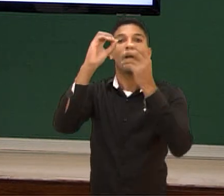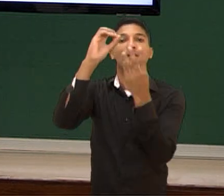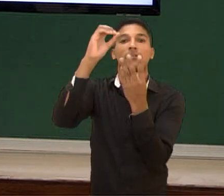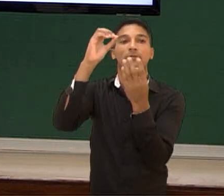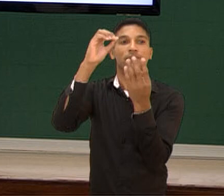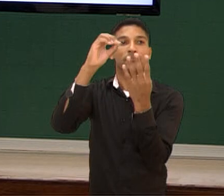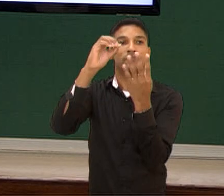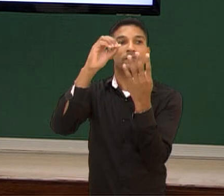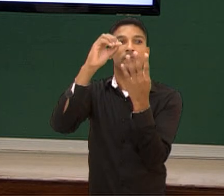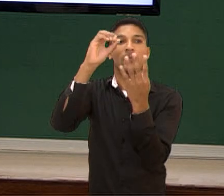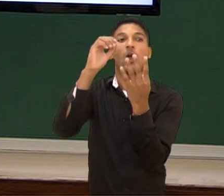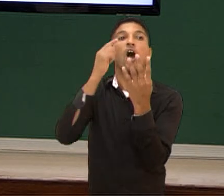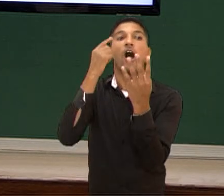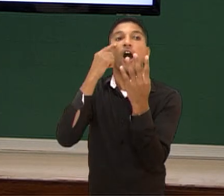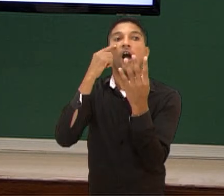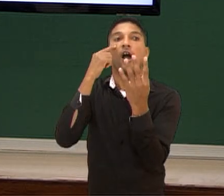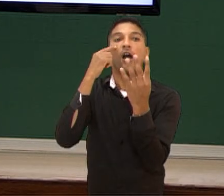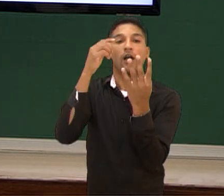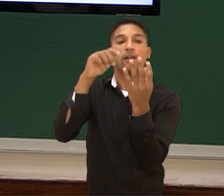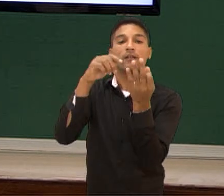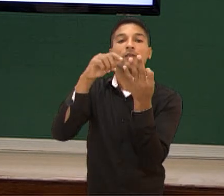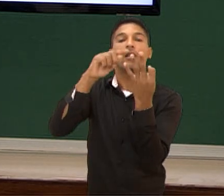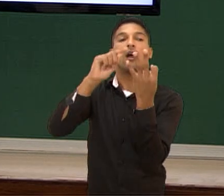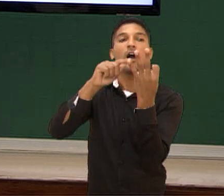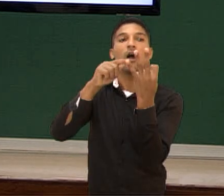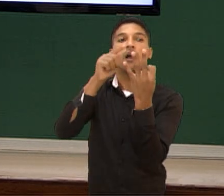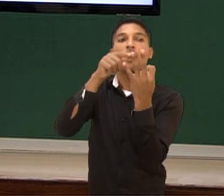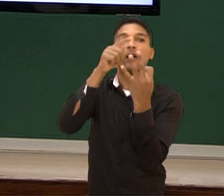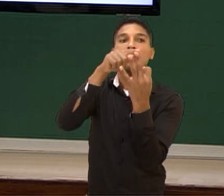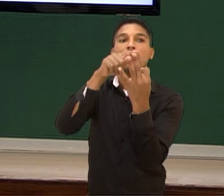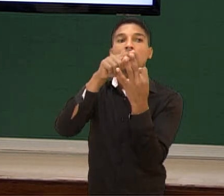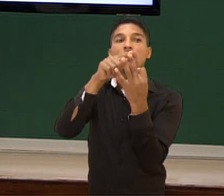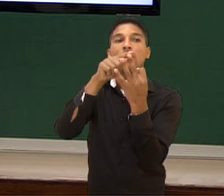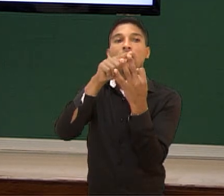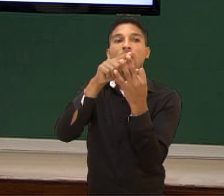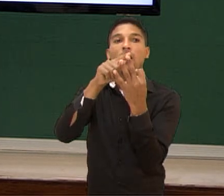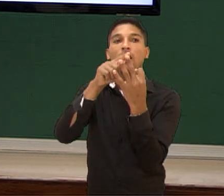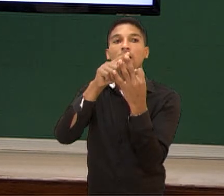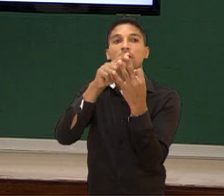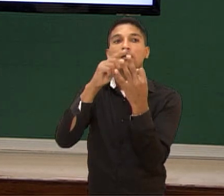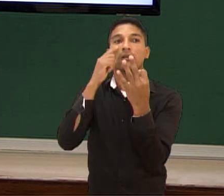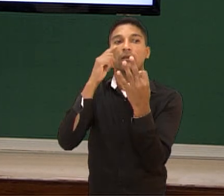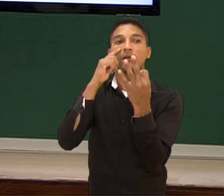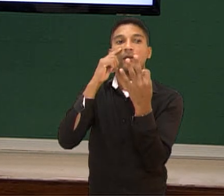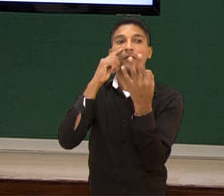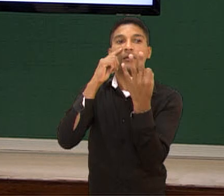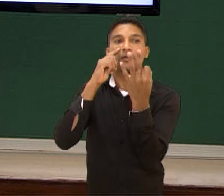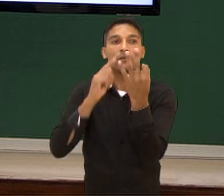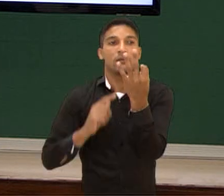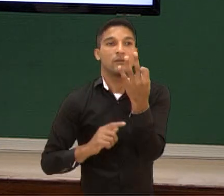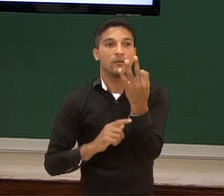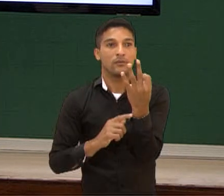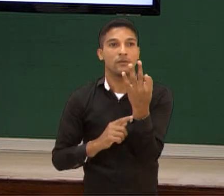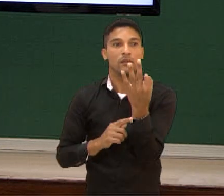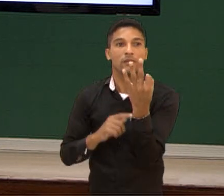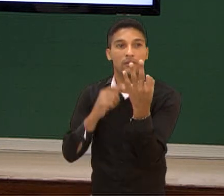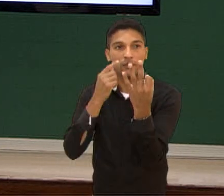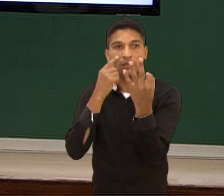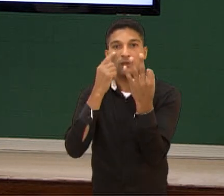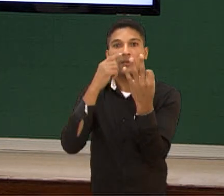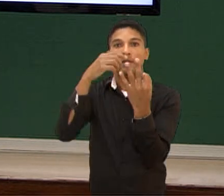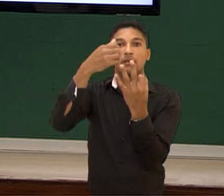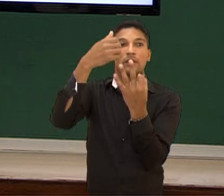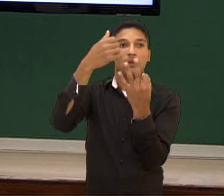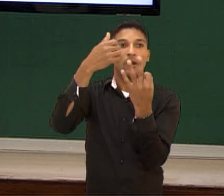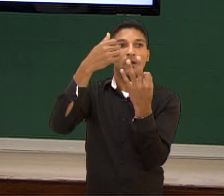vem caminhandinho para frente. Quantas casas? 1, 2. Então, ela vai estar aqui, ela vai vir uma casa, 2 casas. E vai